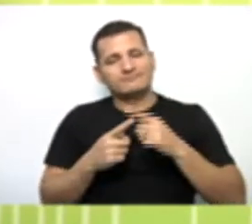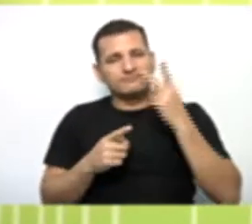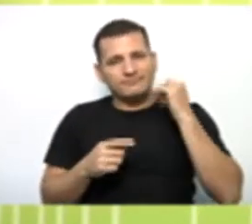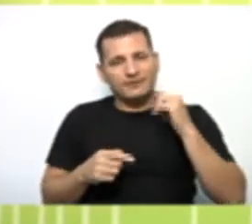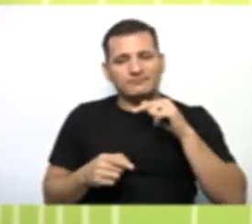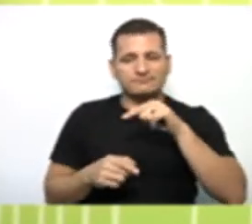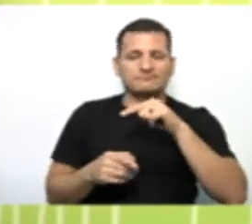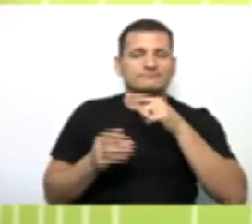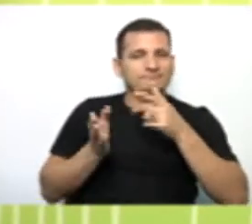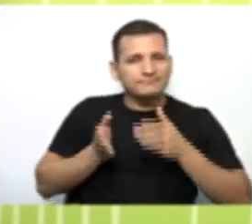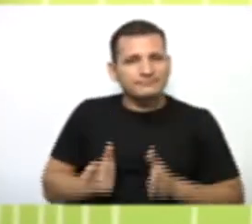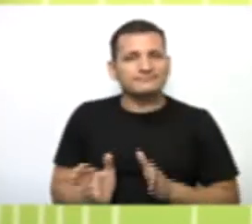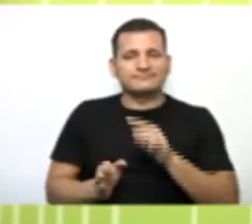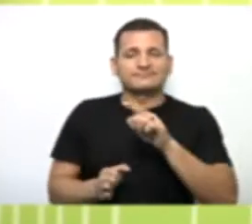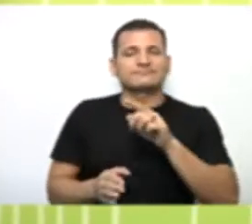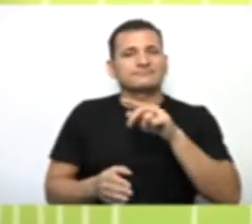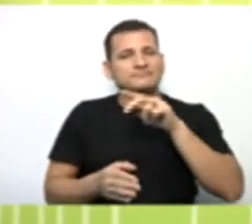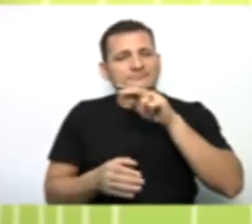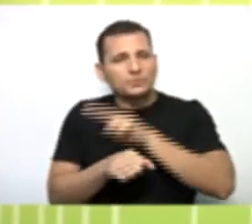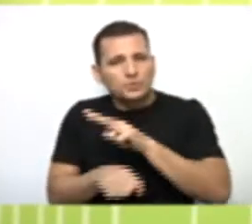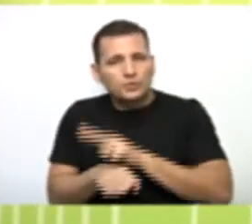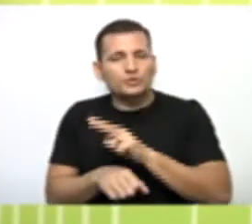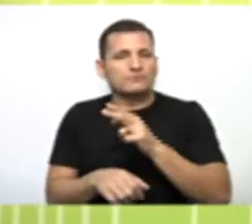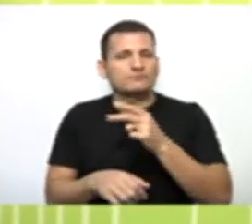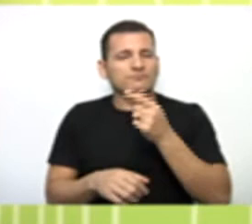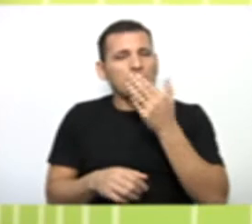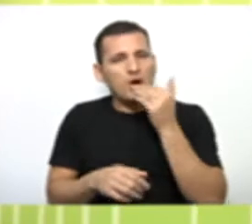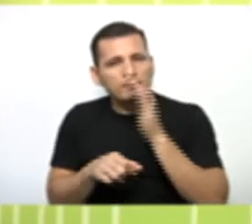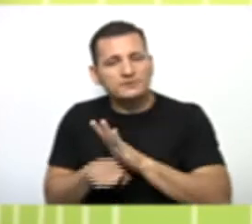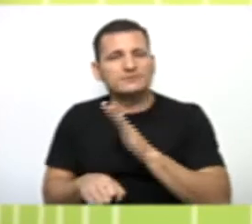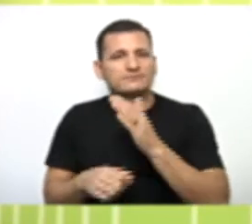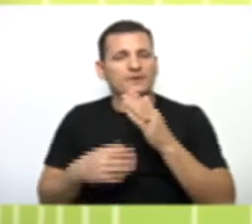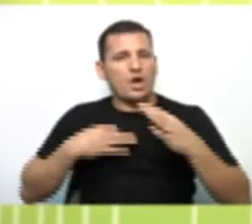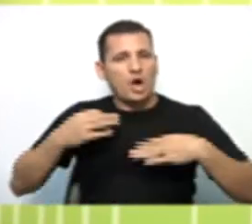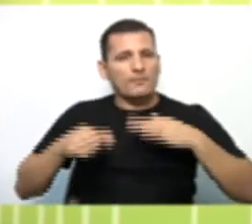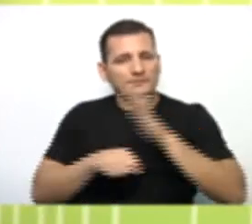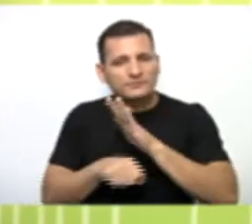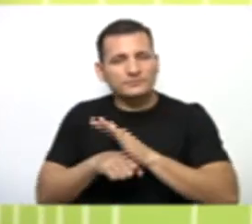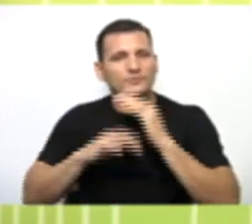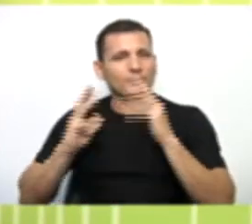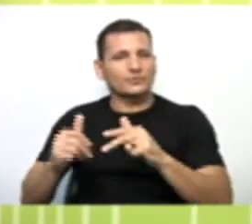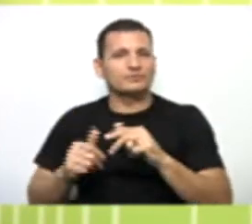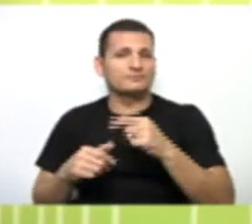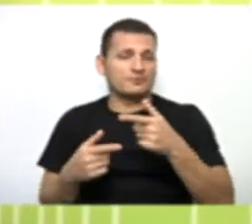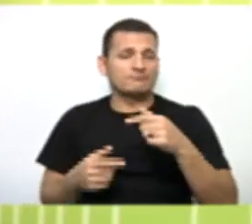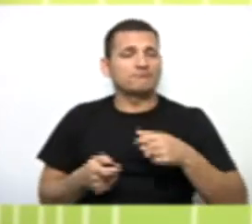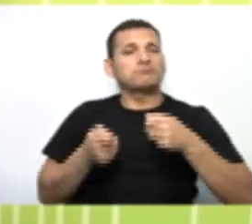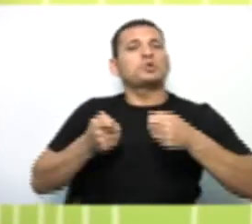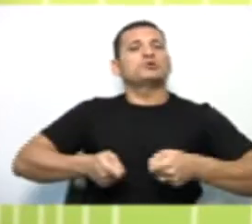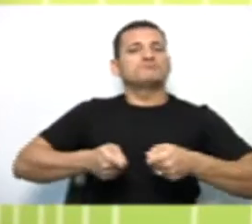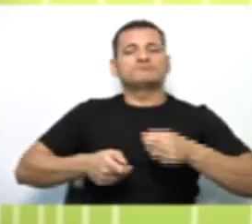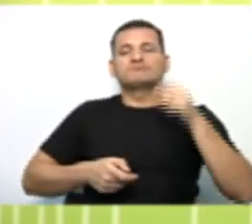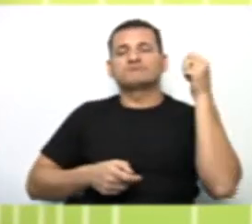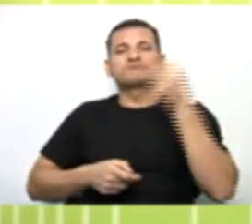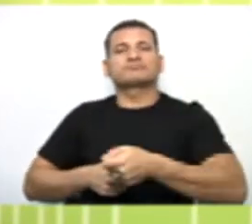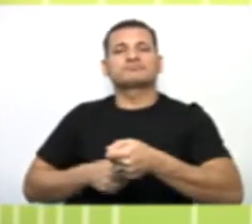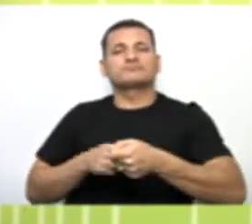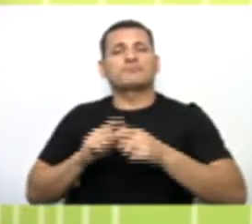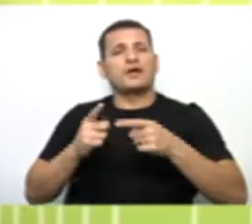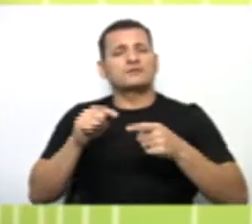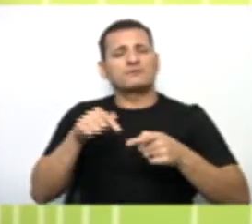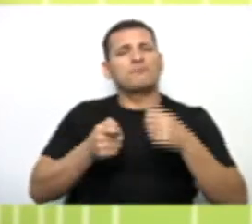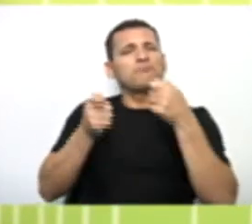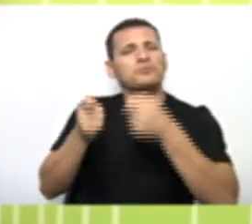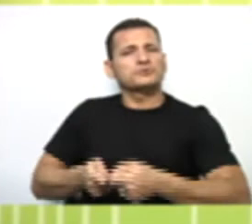Ele que sustenta, tá certo? Ele que dá roupa, dá comida, dá isso, daquilo, dá tudo. Então você tem um poder sobre os filhos, mas não quer dizer que esse